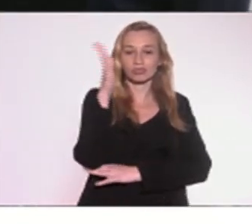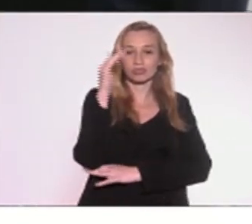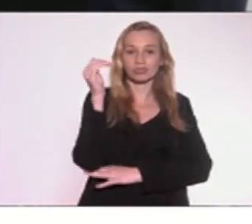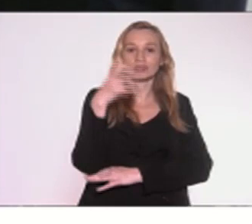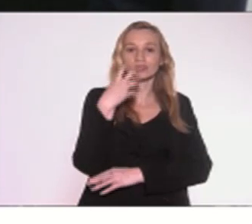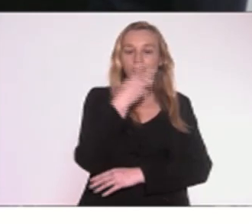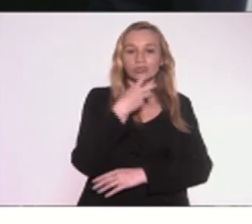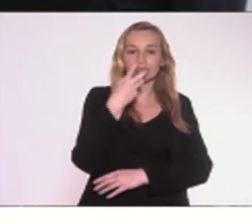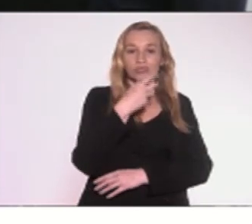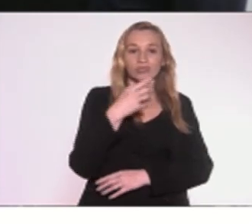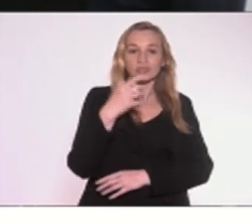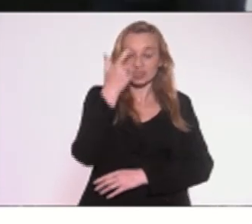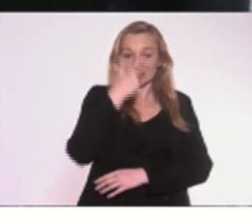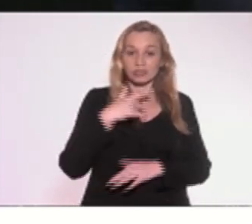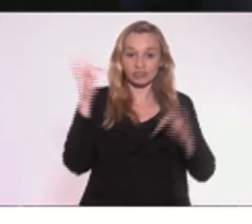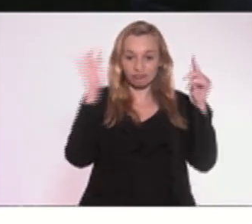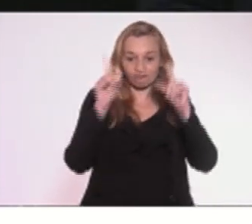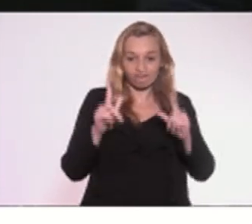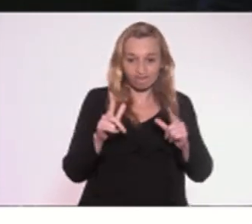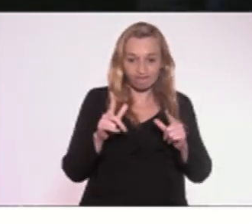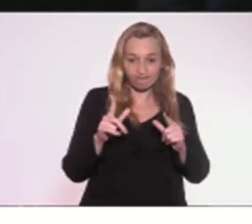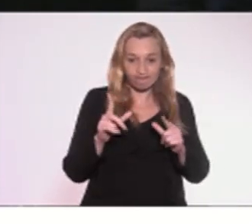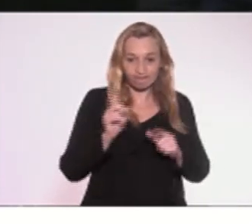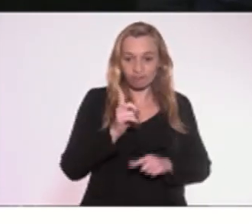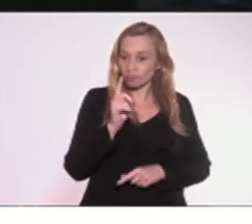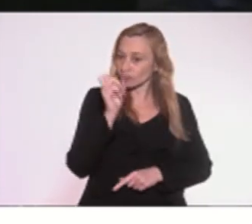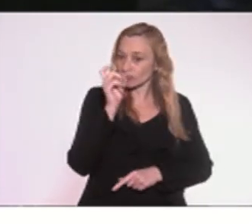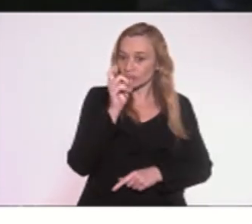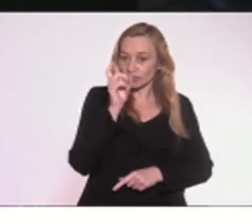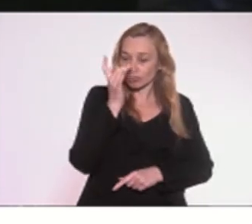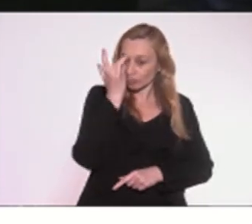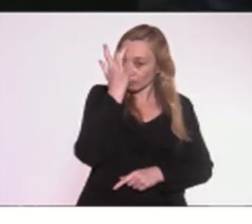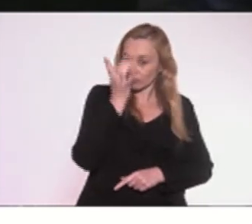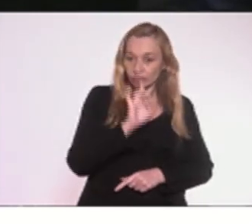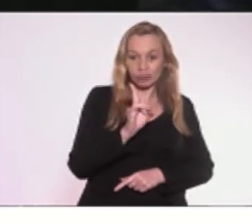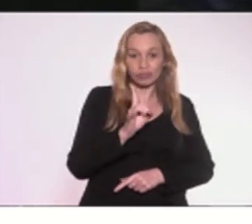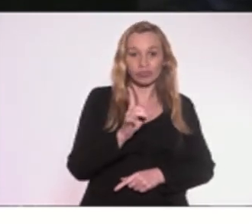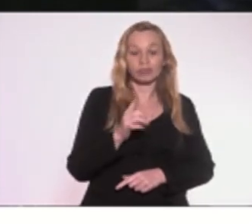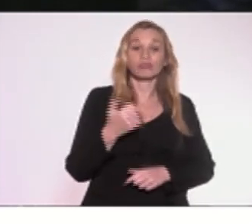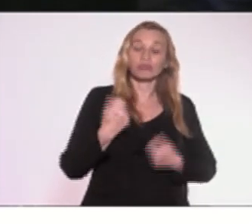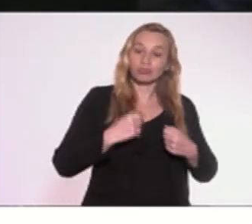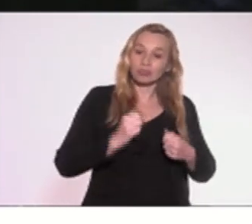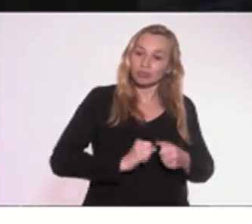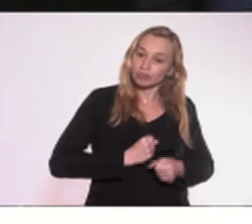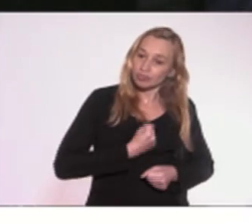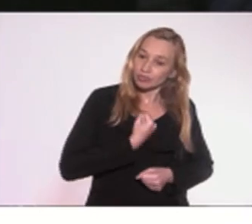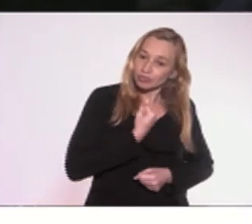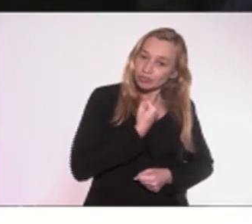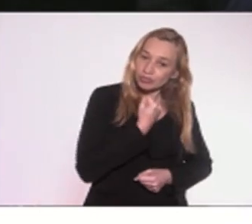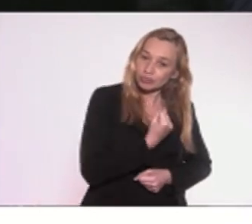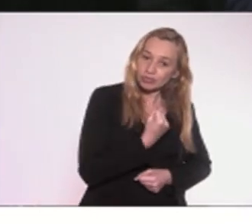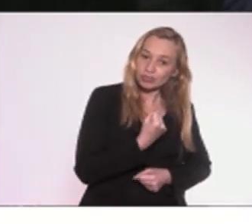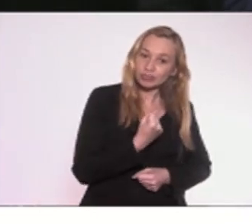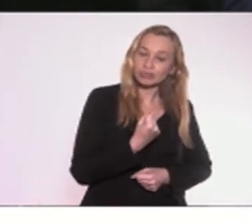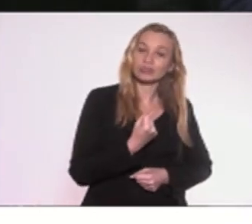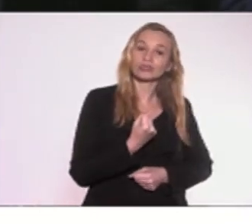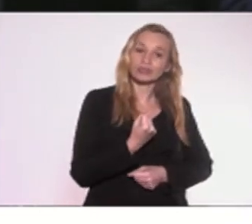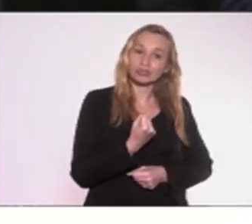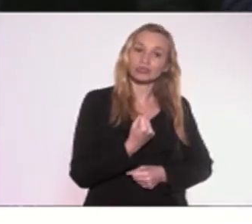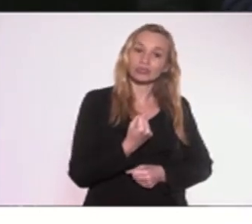Ser feliz dá trabalho, hein? Nós temos que exercitar a felicidade. Ser feliz dá